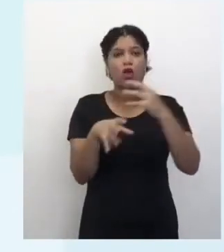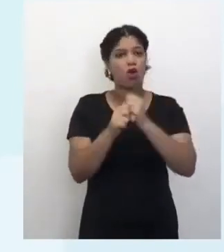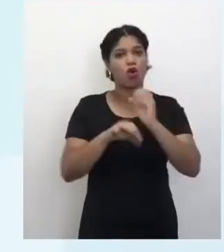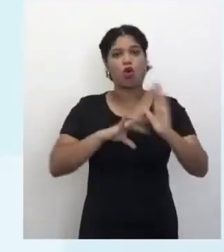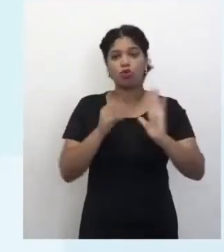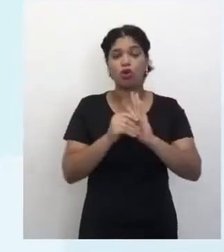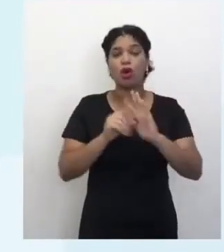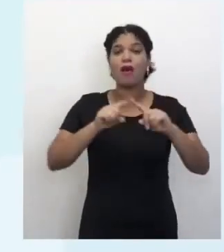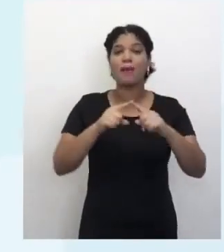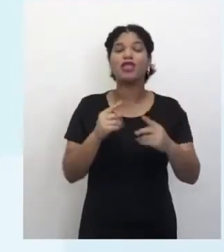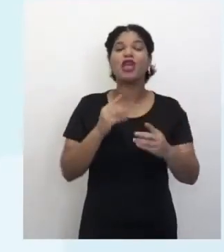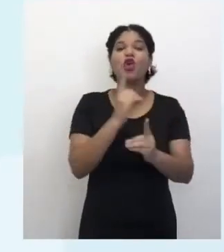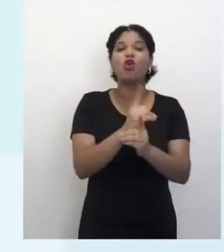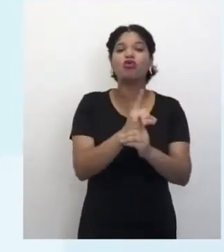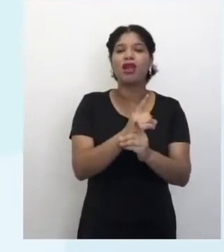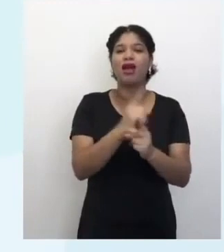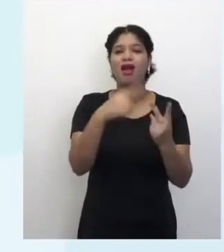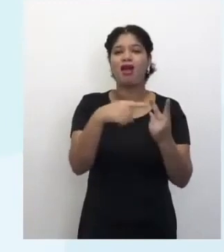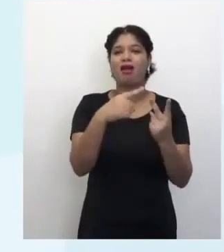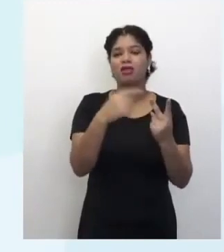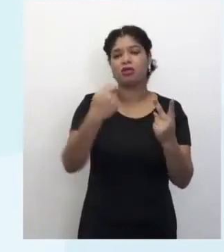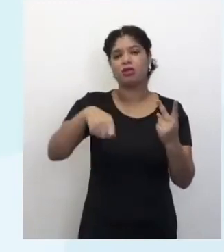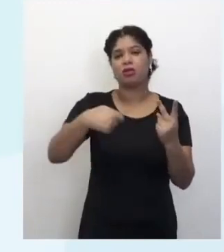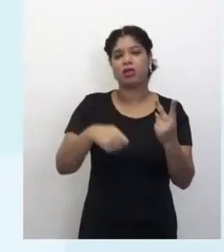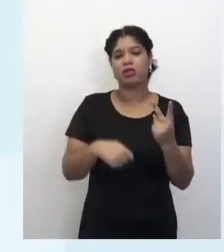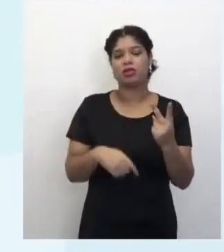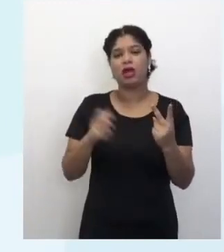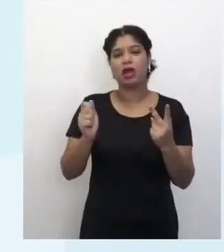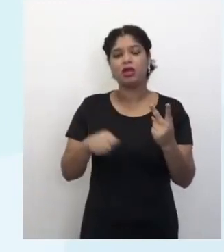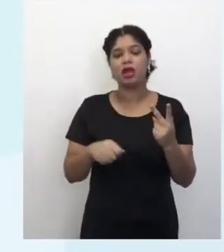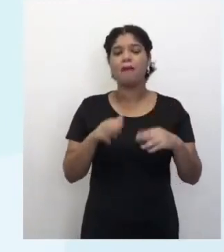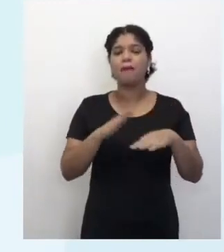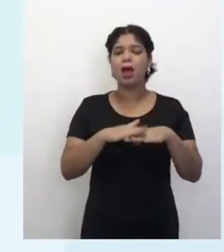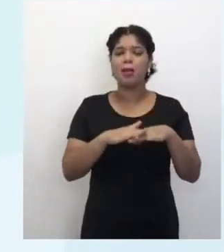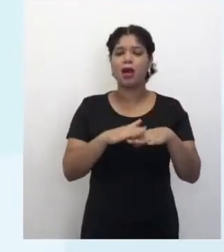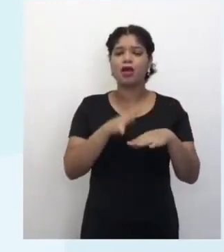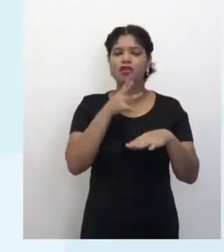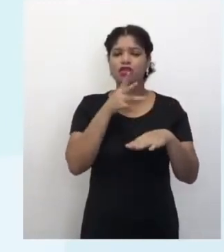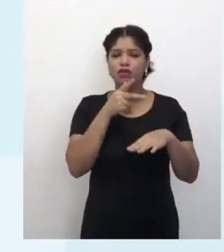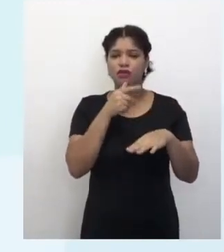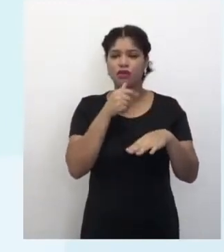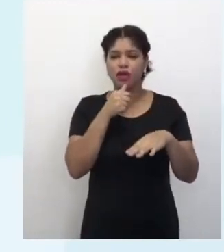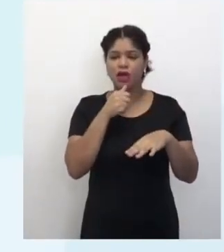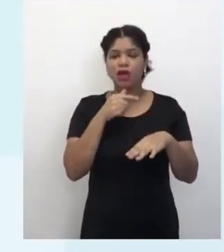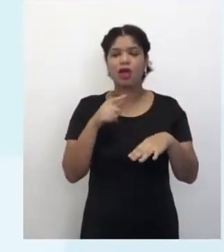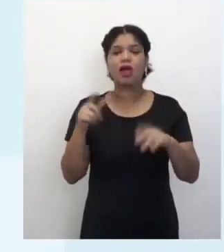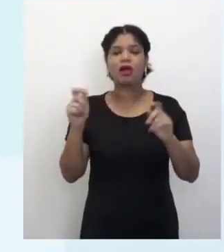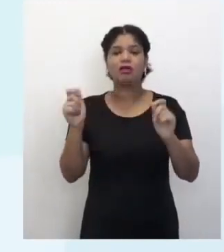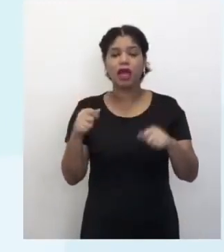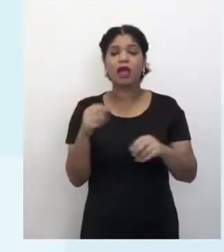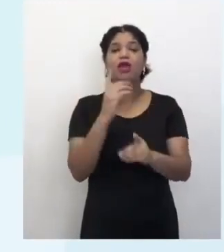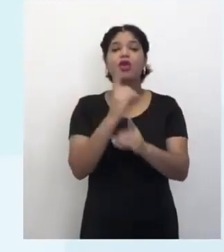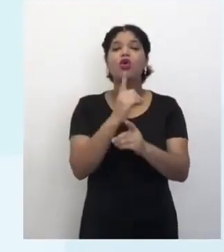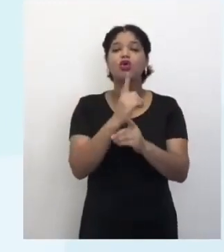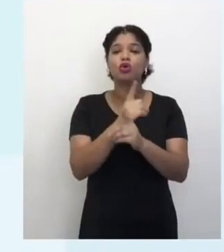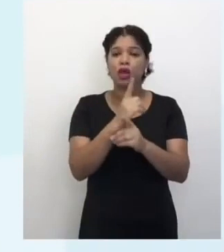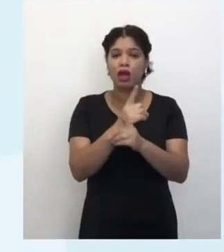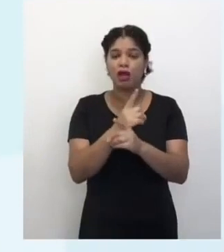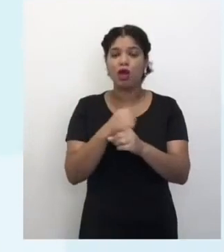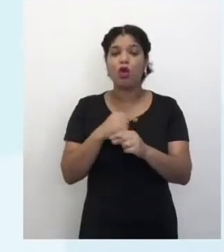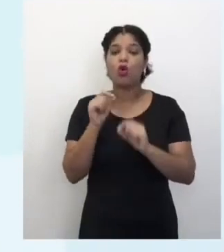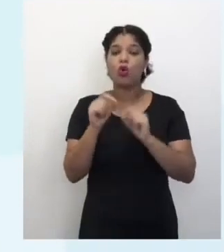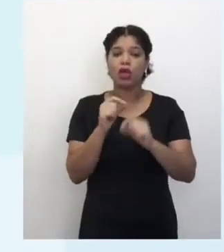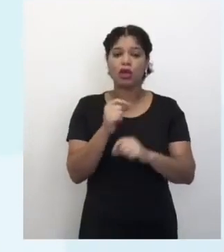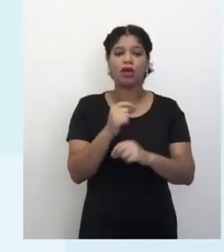consiga achar essa potência. Então, vocês vão fazer aqueles passinhos, ó. Procura aí, né, achar a potência